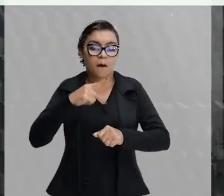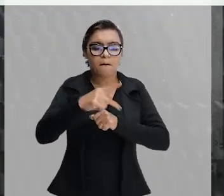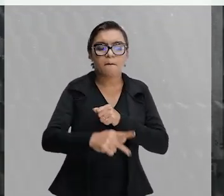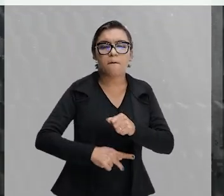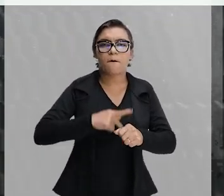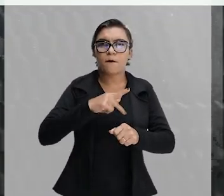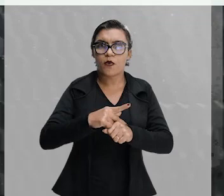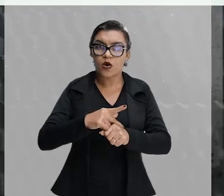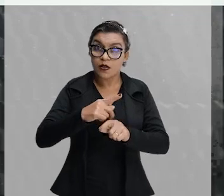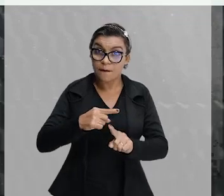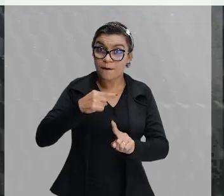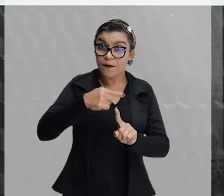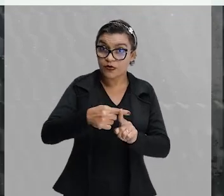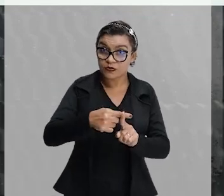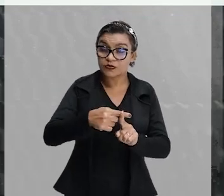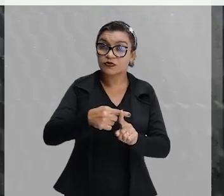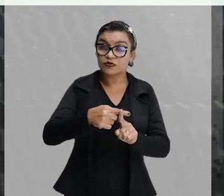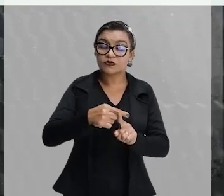são partículas positivas,